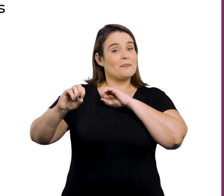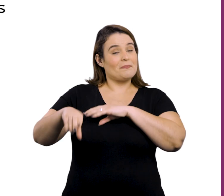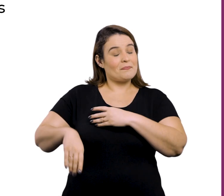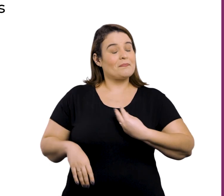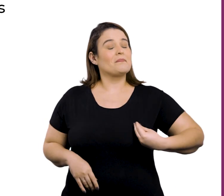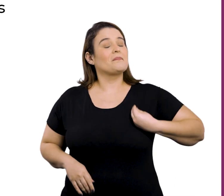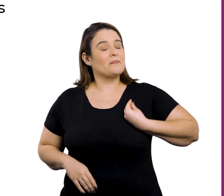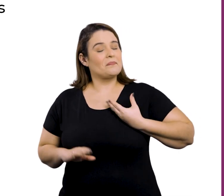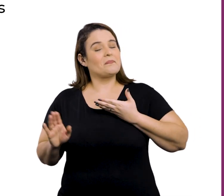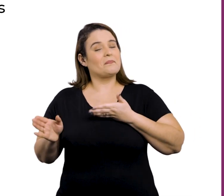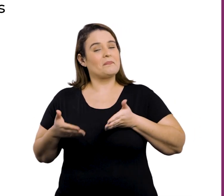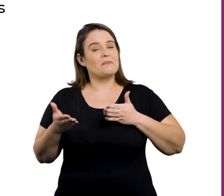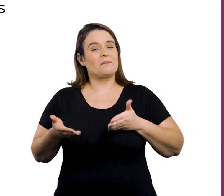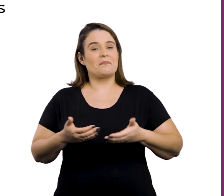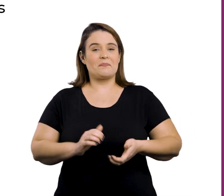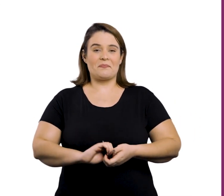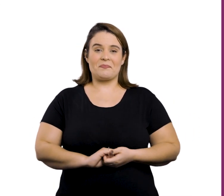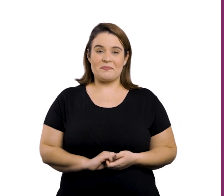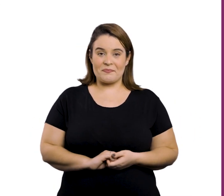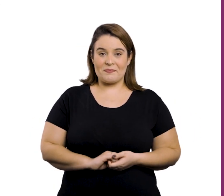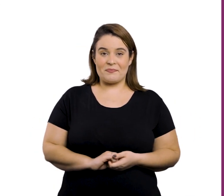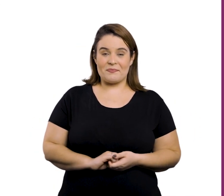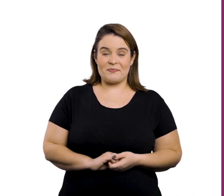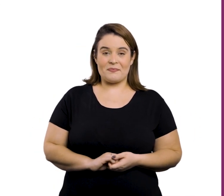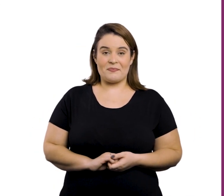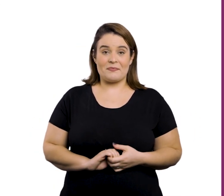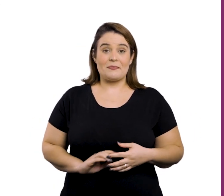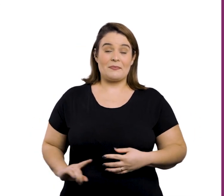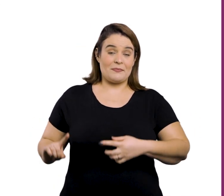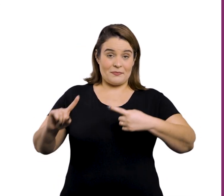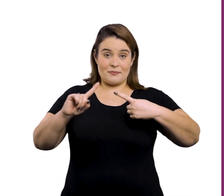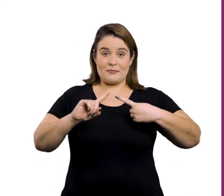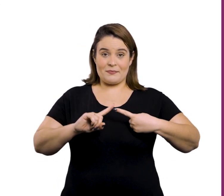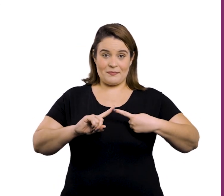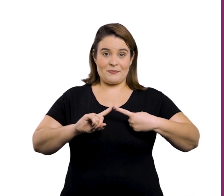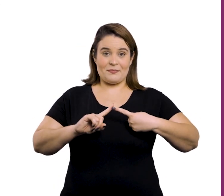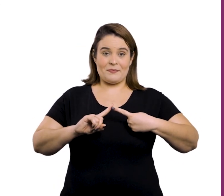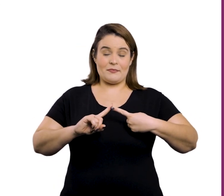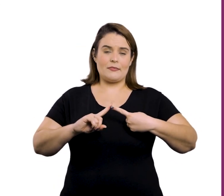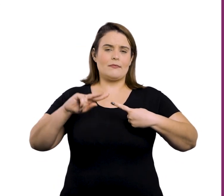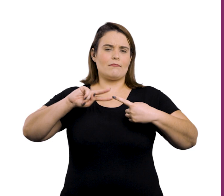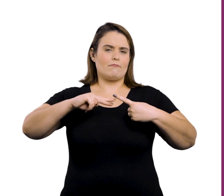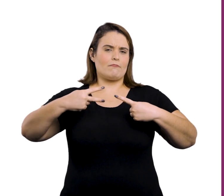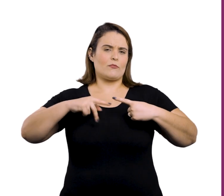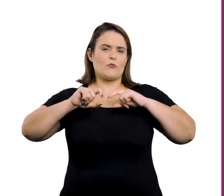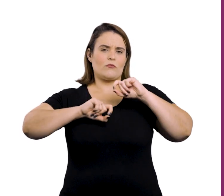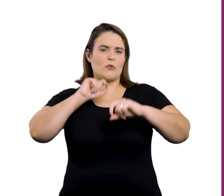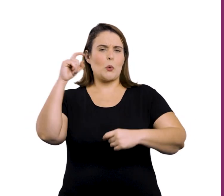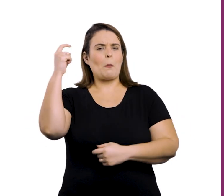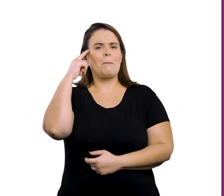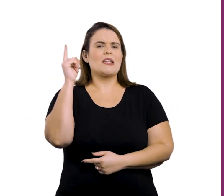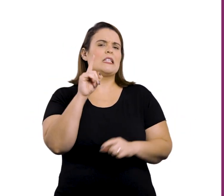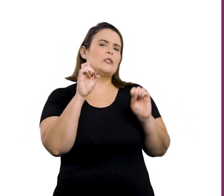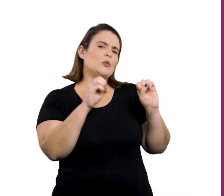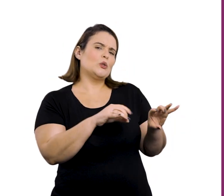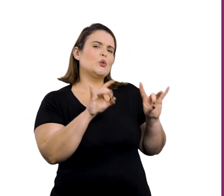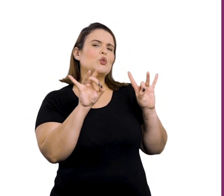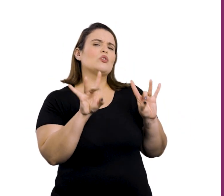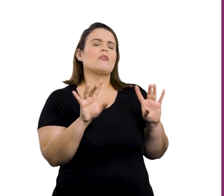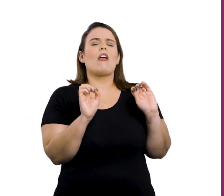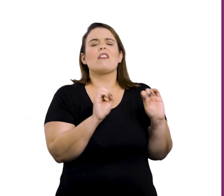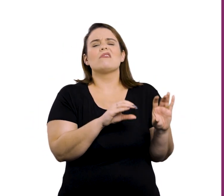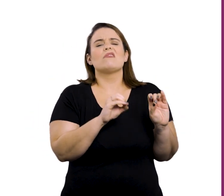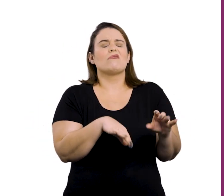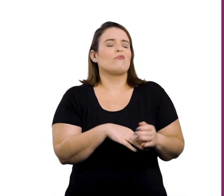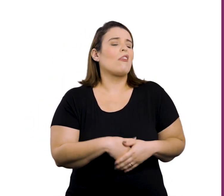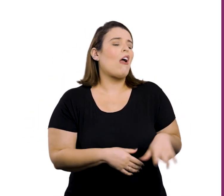de educar para uma vida produtiva. Educar para o desenvolvimento pleno da pessoa é não pensar a educação